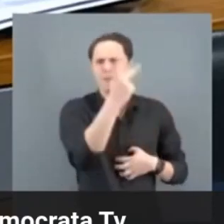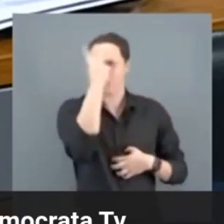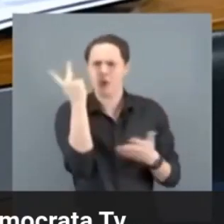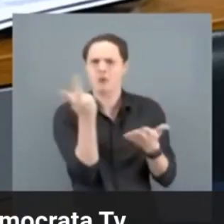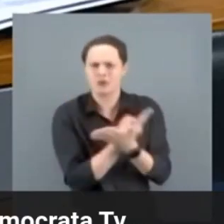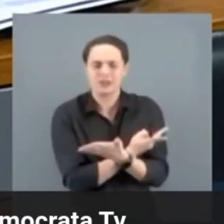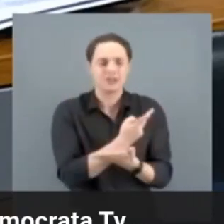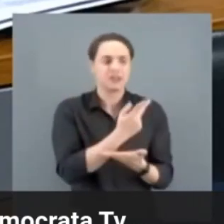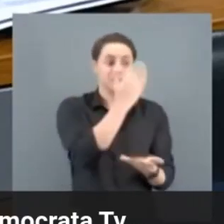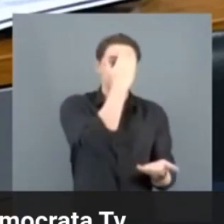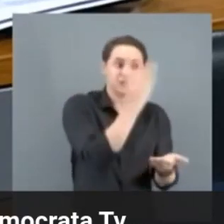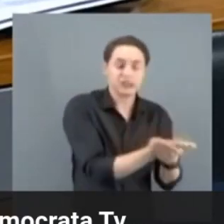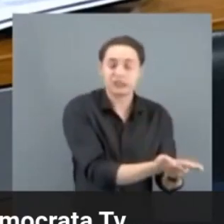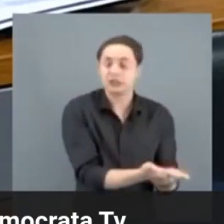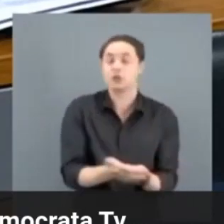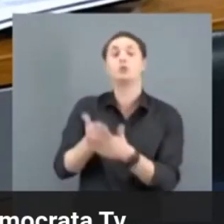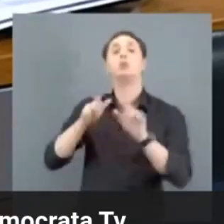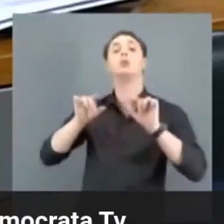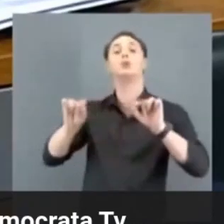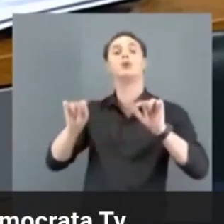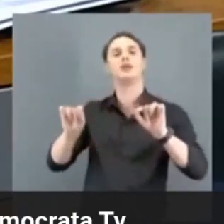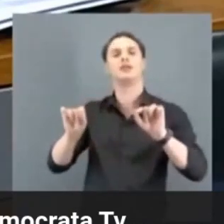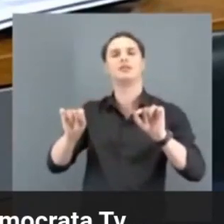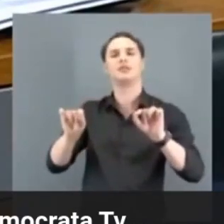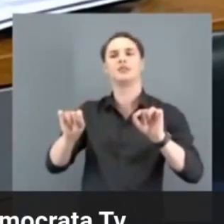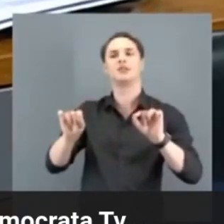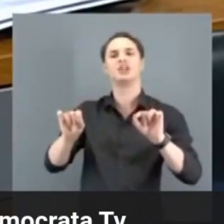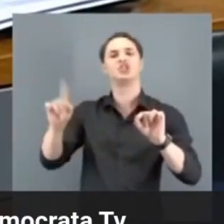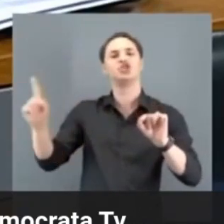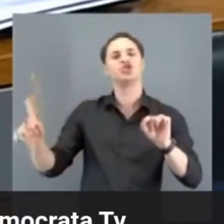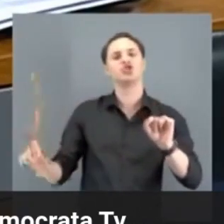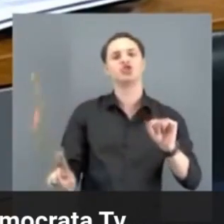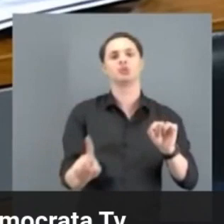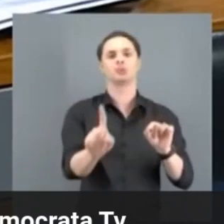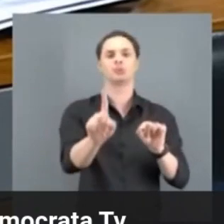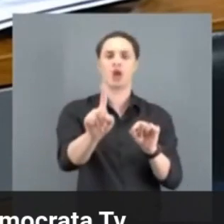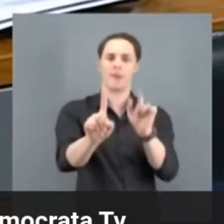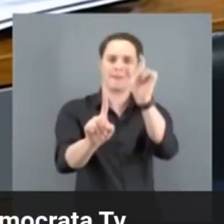a acreditar que viria um salvador.